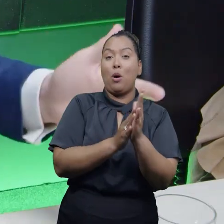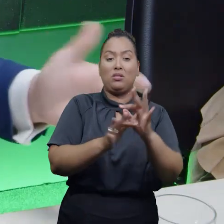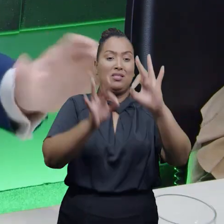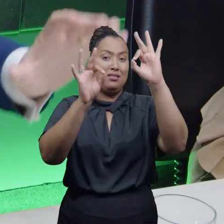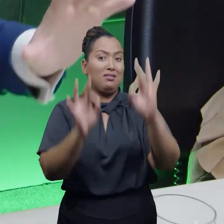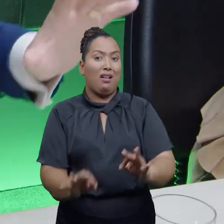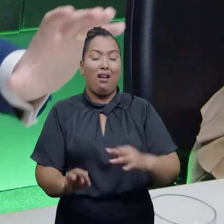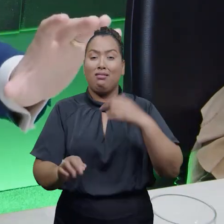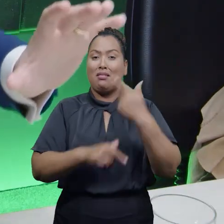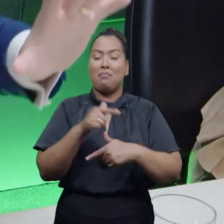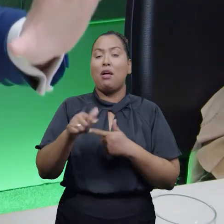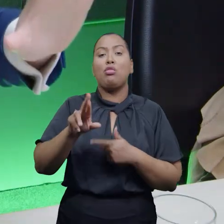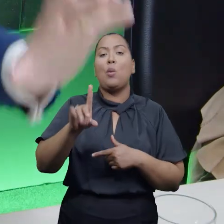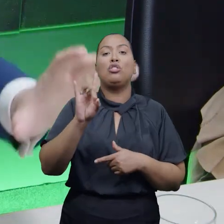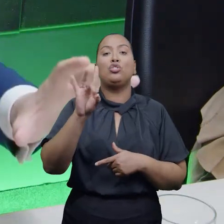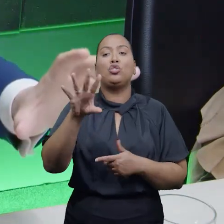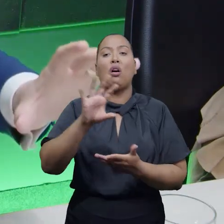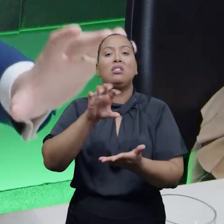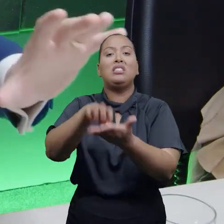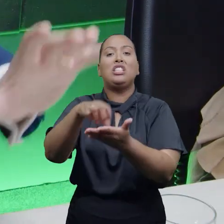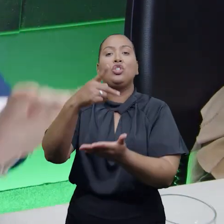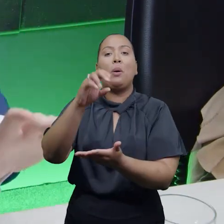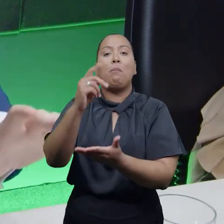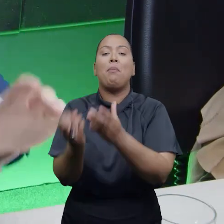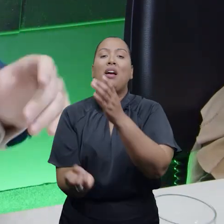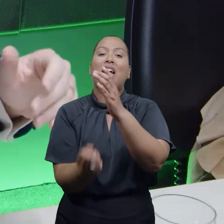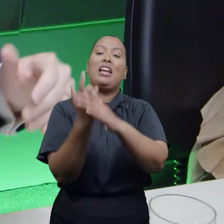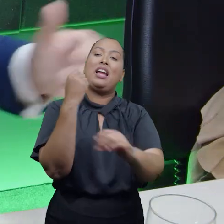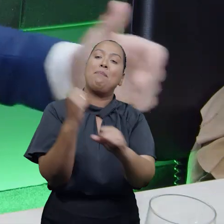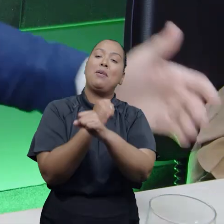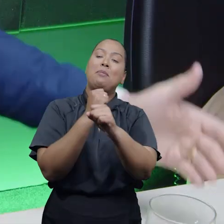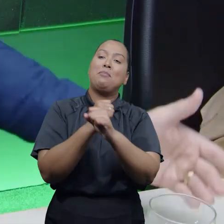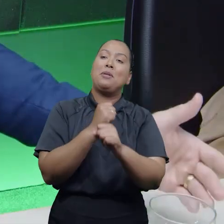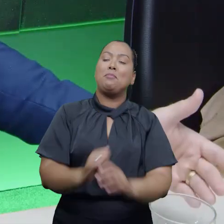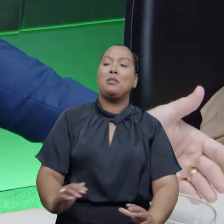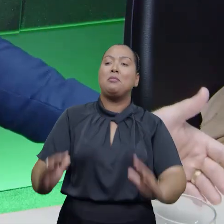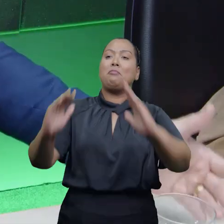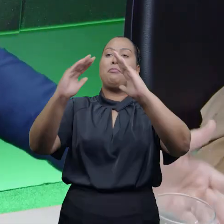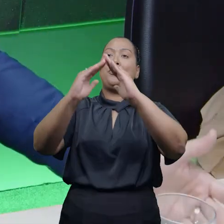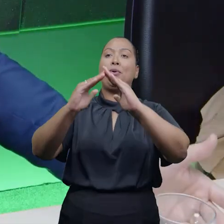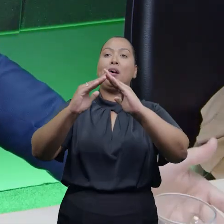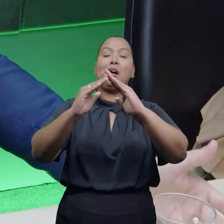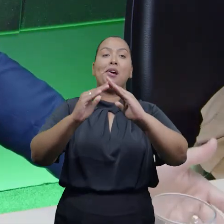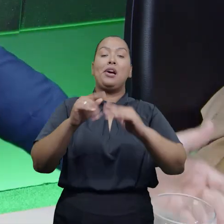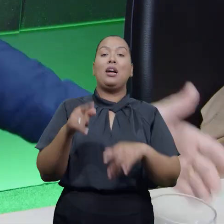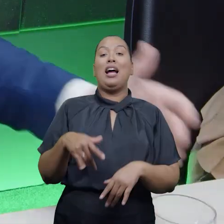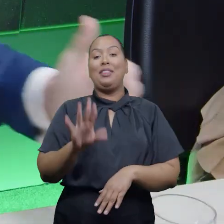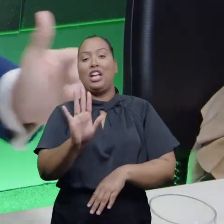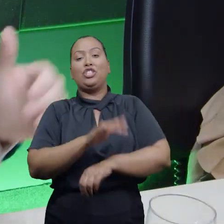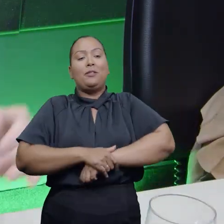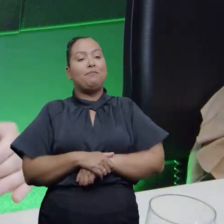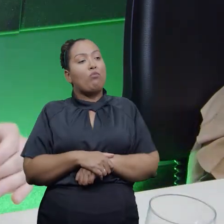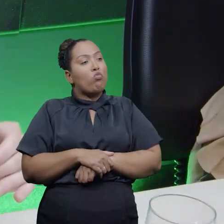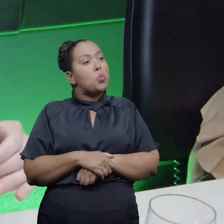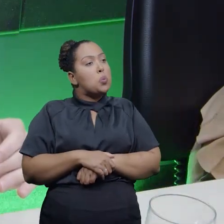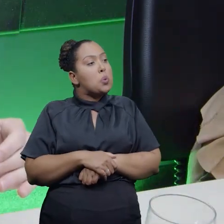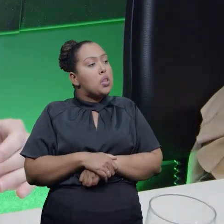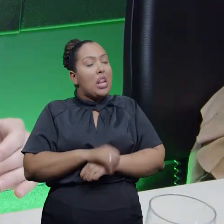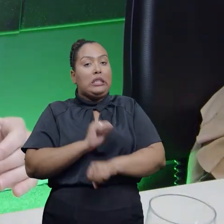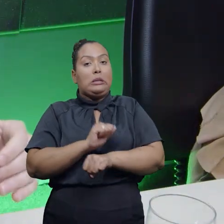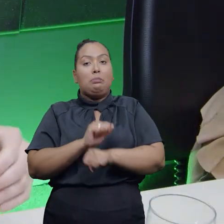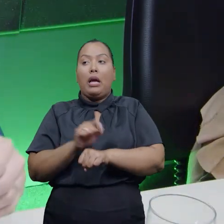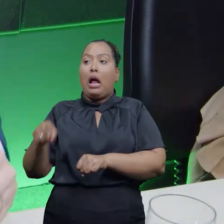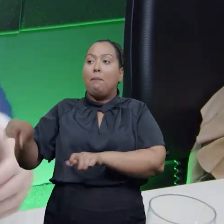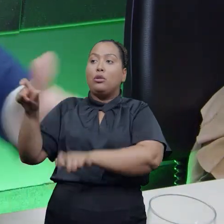pública ativa. Quer dizer, não basta abrir um centro pop e as casas de acolhida e esperar que as pessoas vão lá procurar